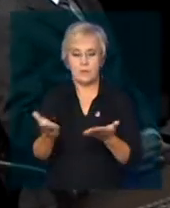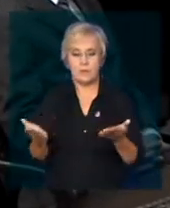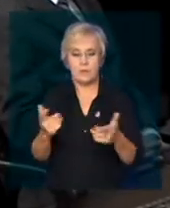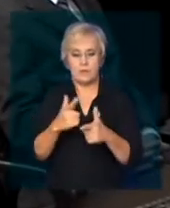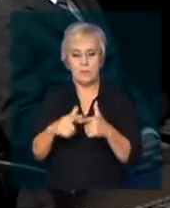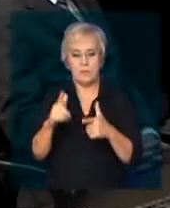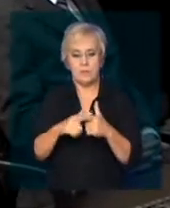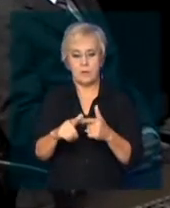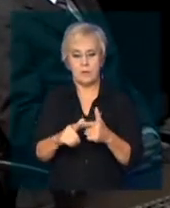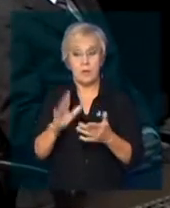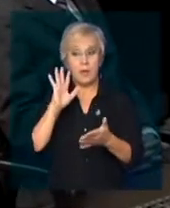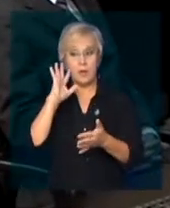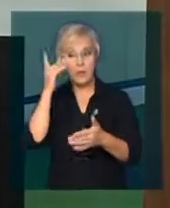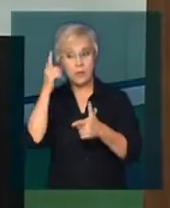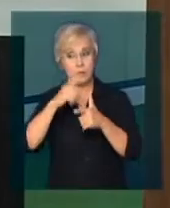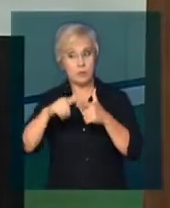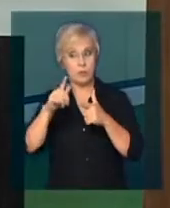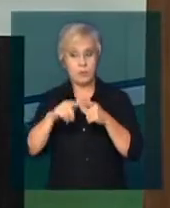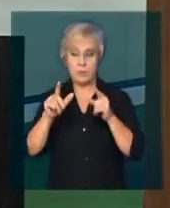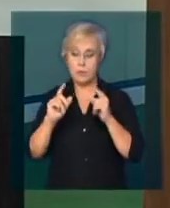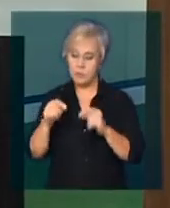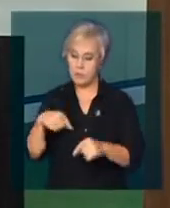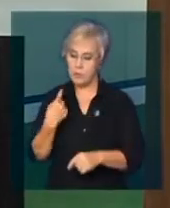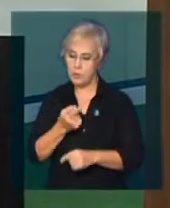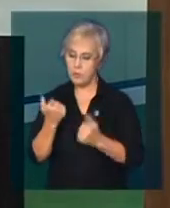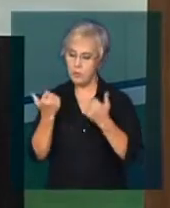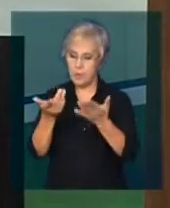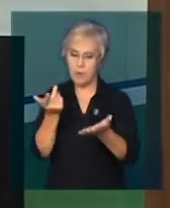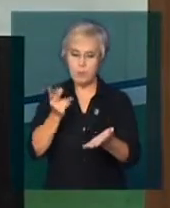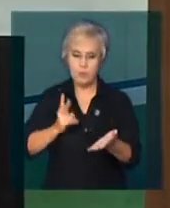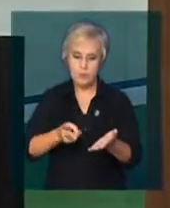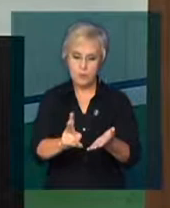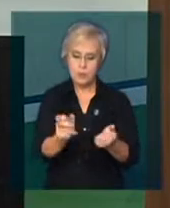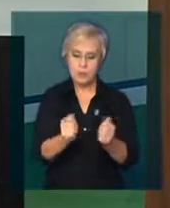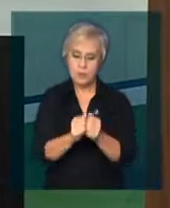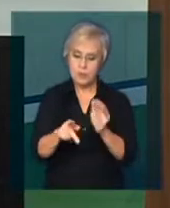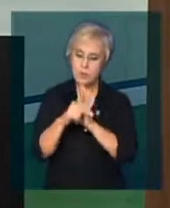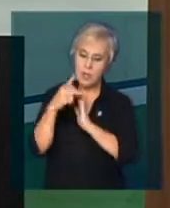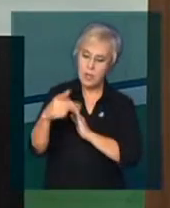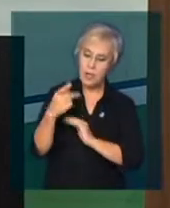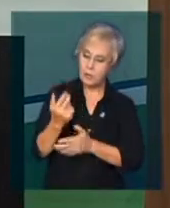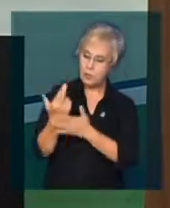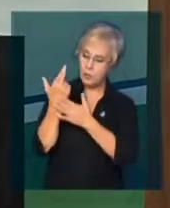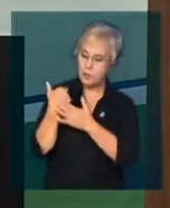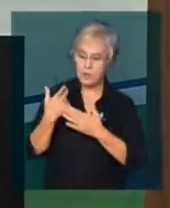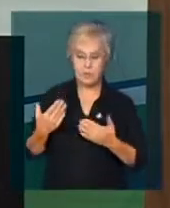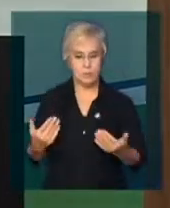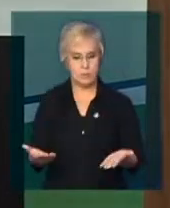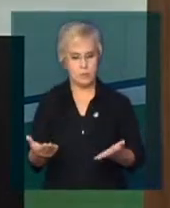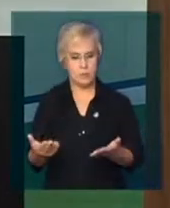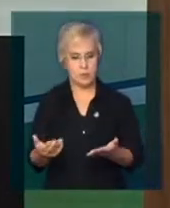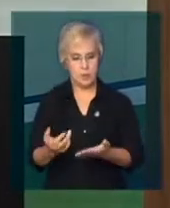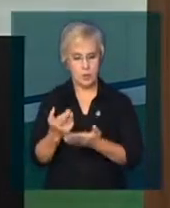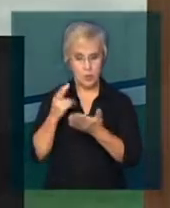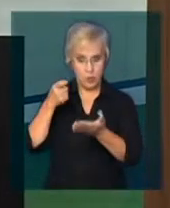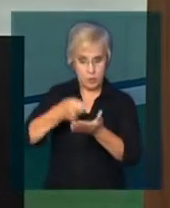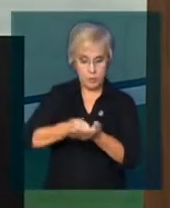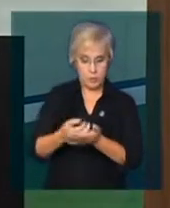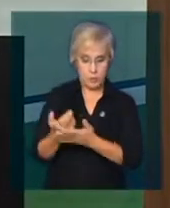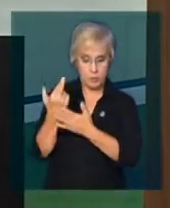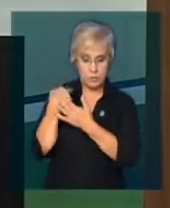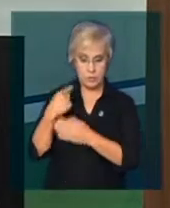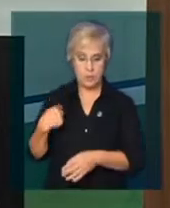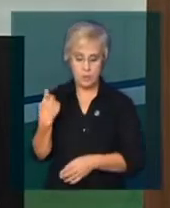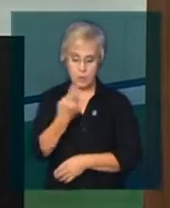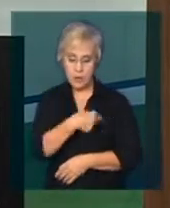que resolve o problema é a gente dar a condição de cada um atender a sua obrigação, obrigação que nós temos que